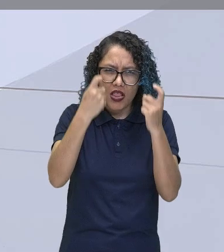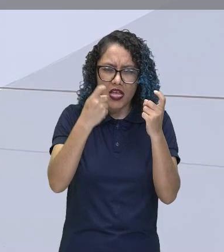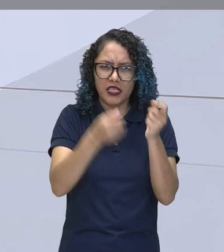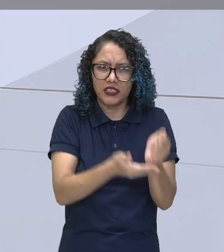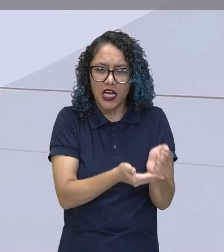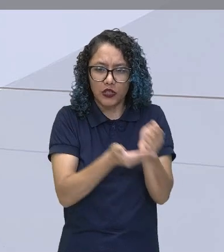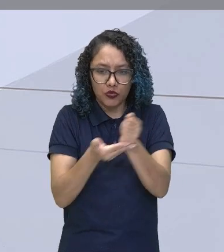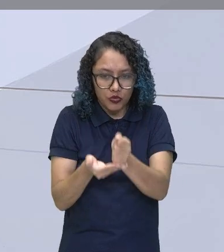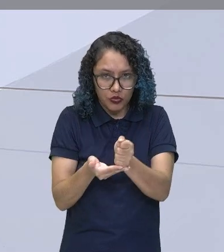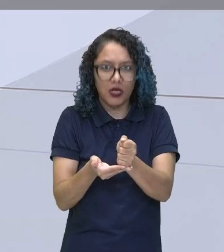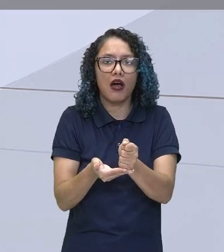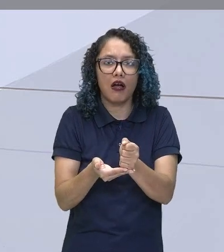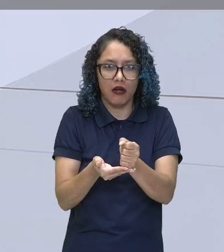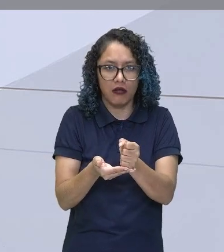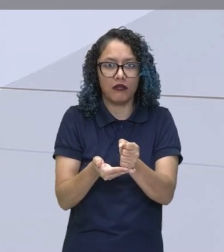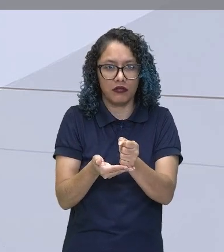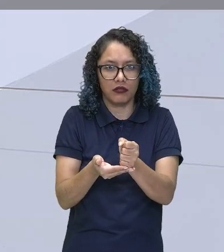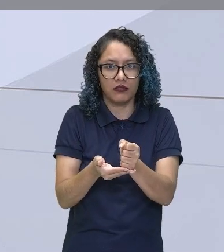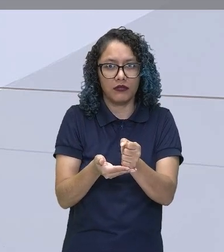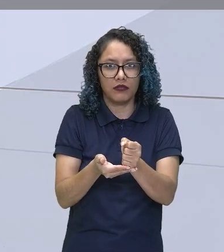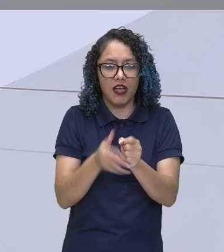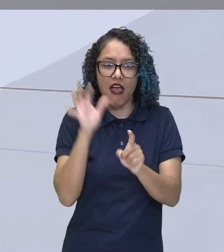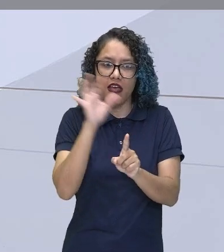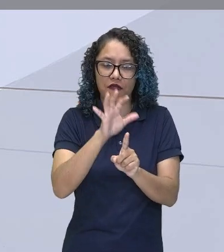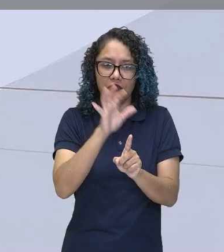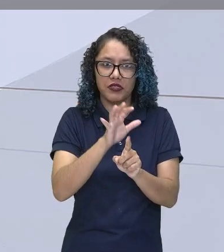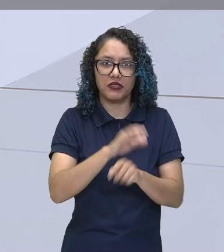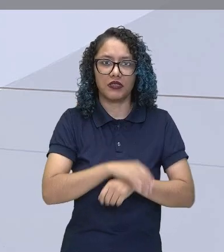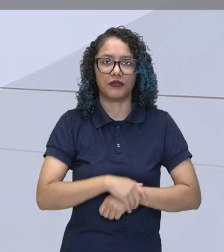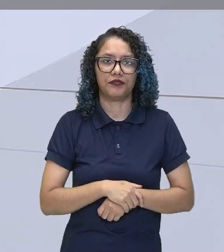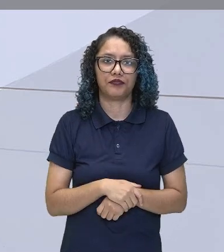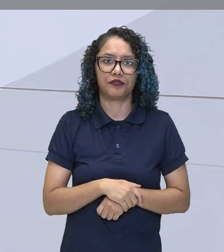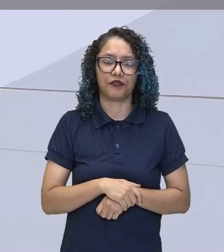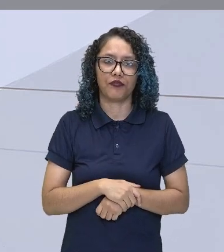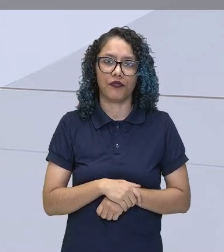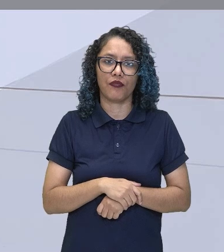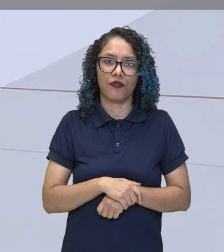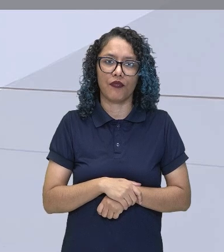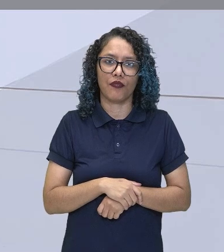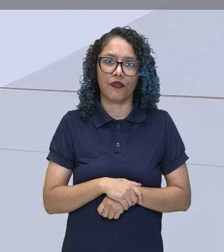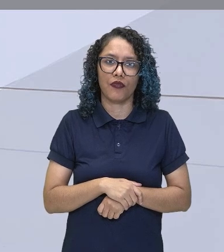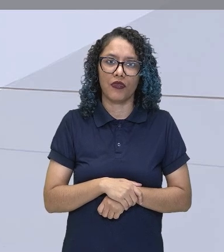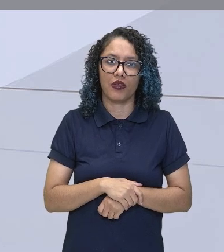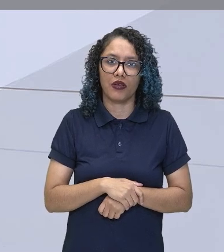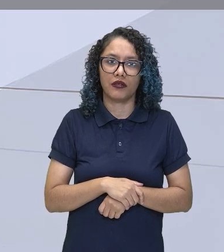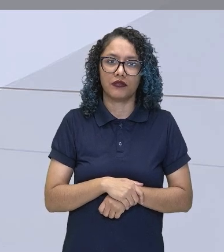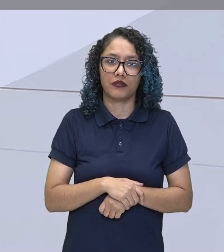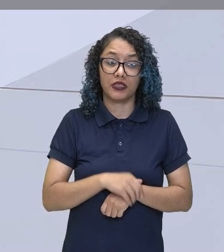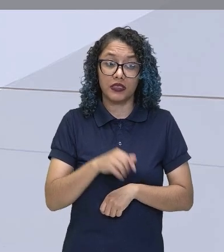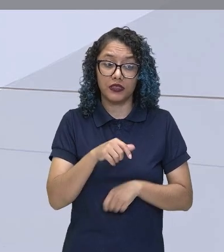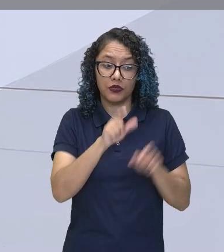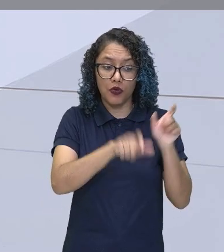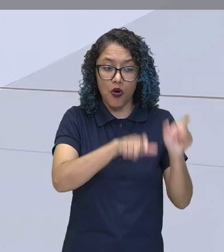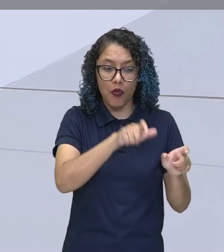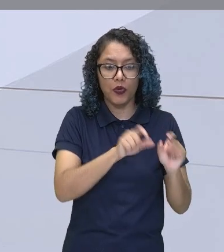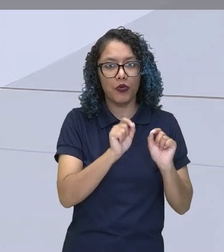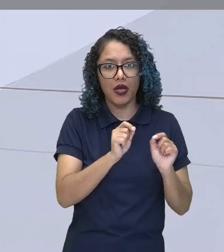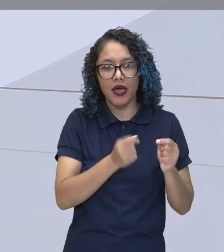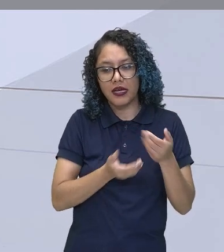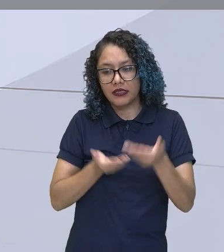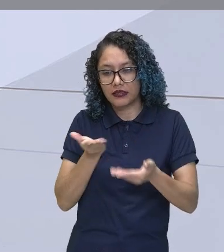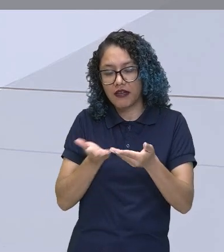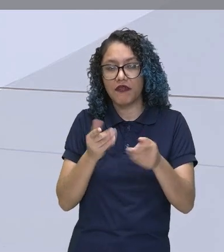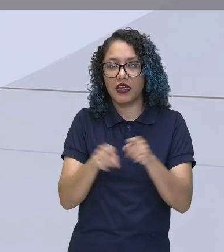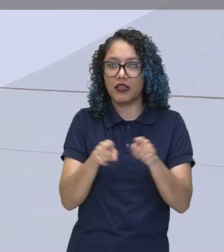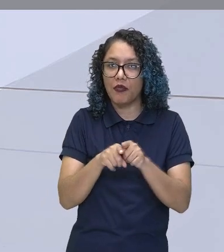esses coronéis aí tinham aí os seus agregados e eles, então, manipulavam o voto desse pessoal. Não é